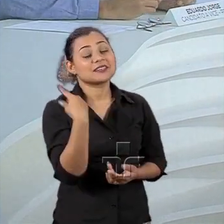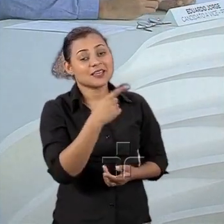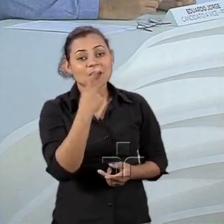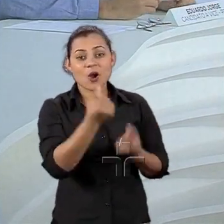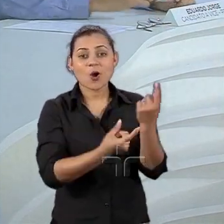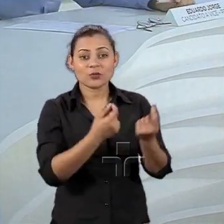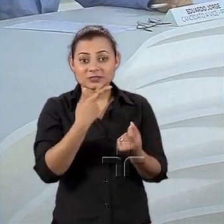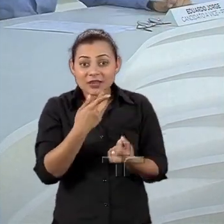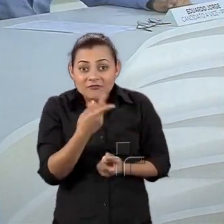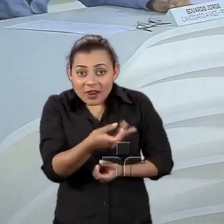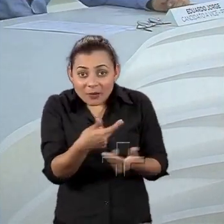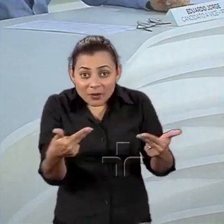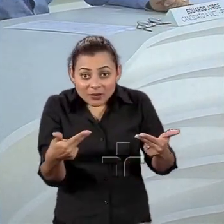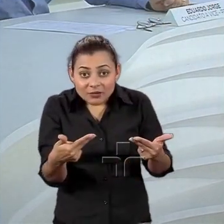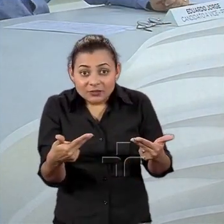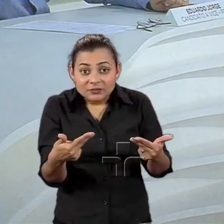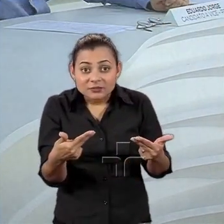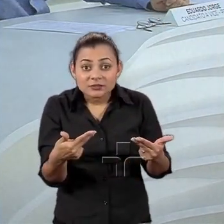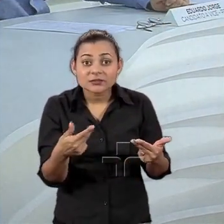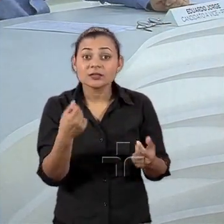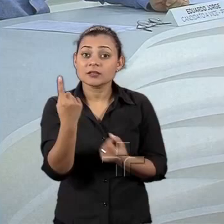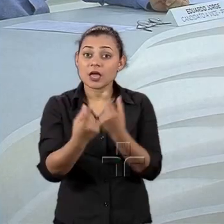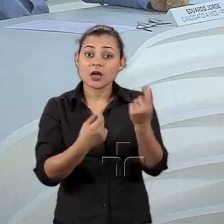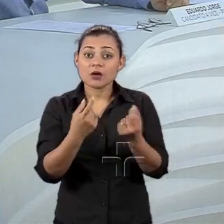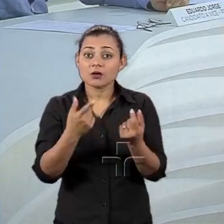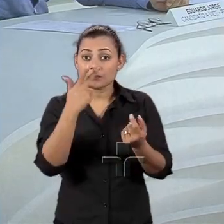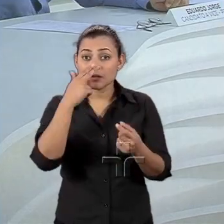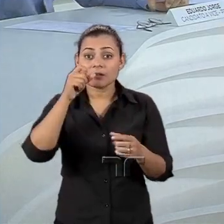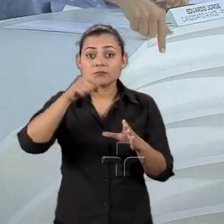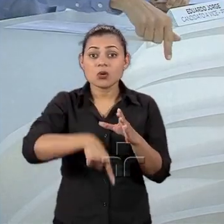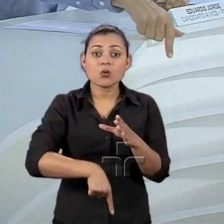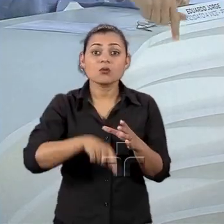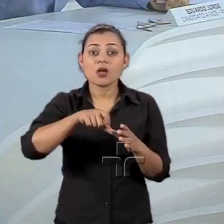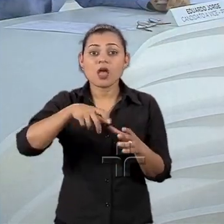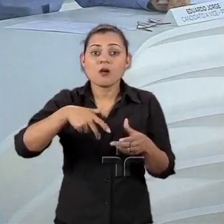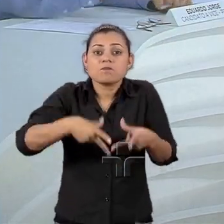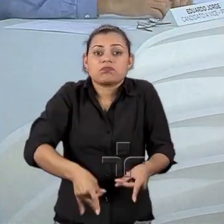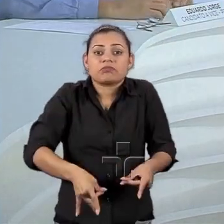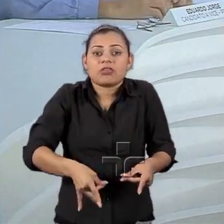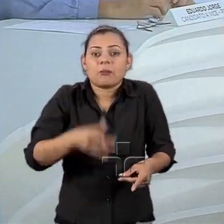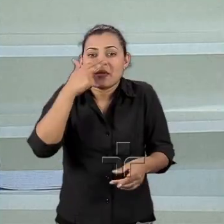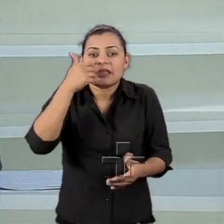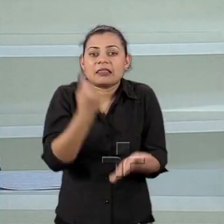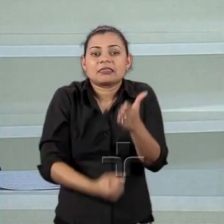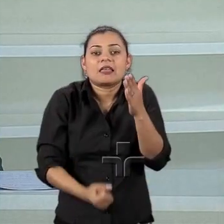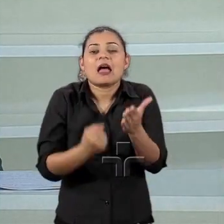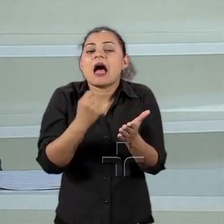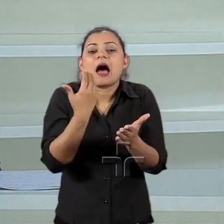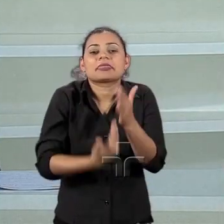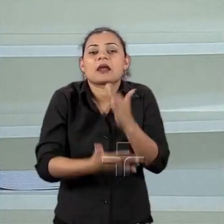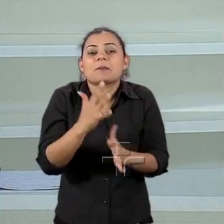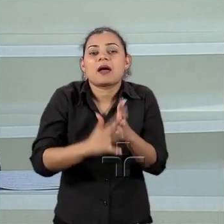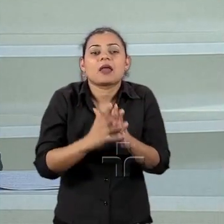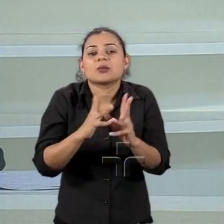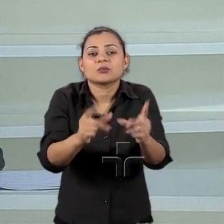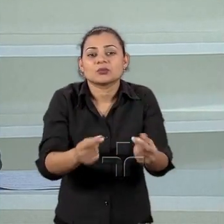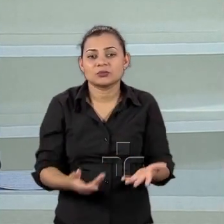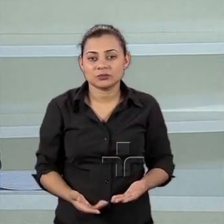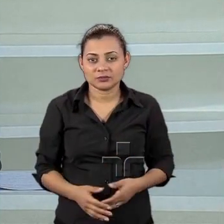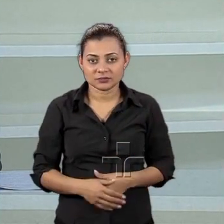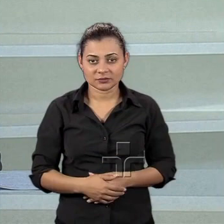Você quer falar? Não, porque tem gente que promete, joga boia, então, mas na verdade é âncora que afunda, né? Eu acho, na verdade,